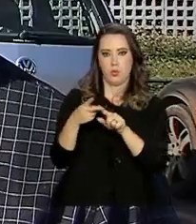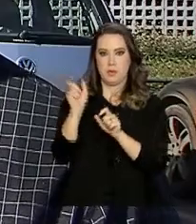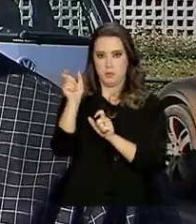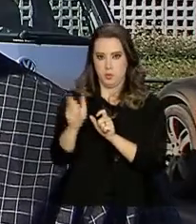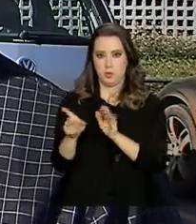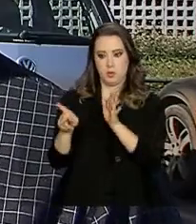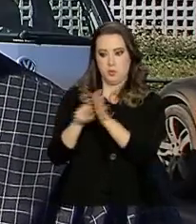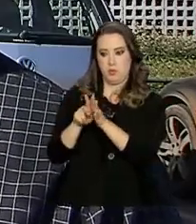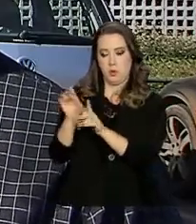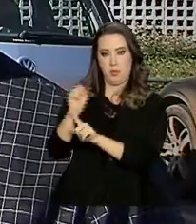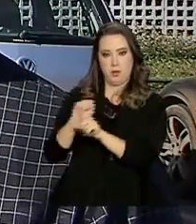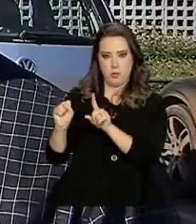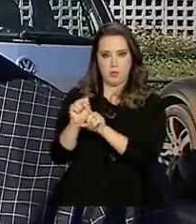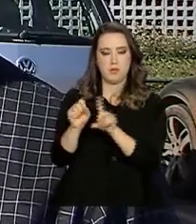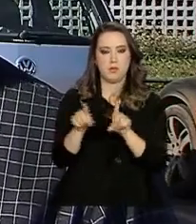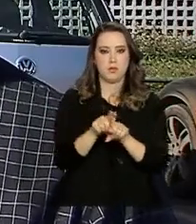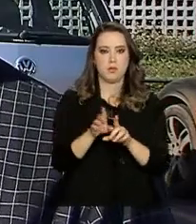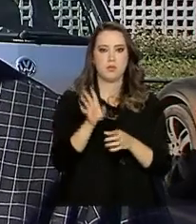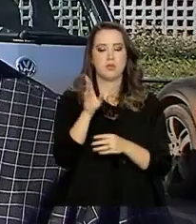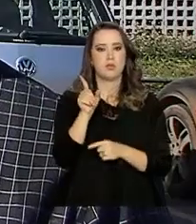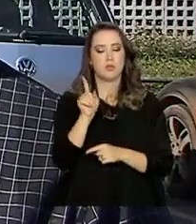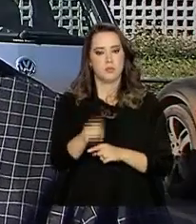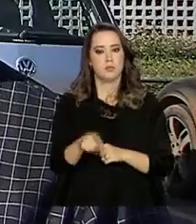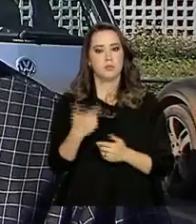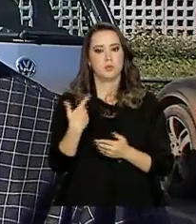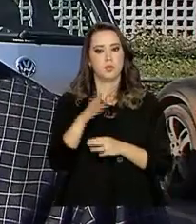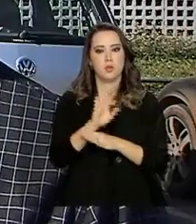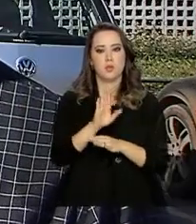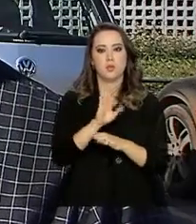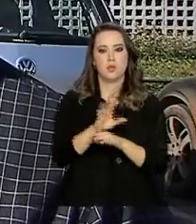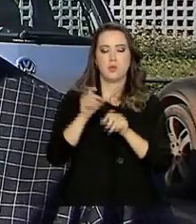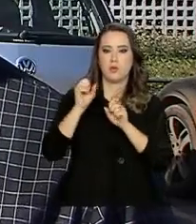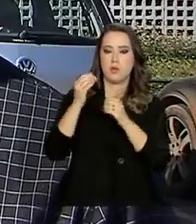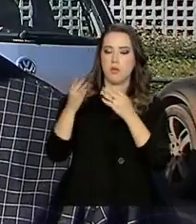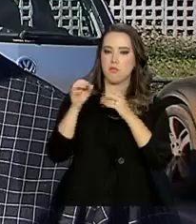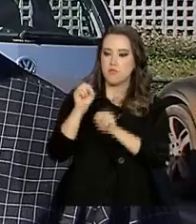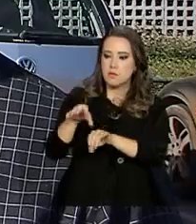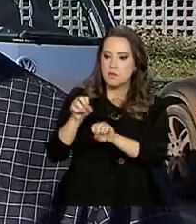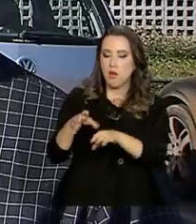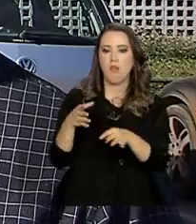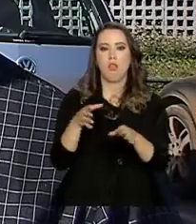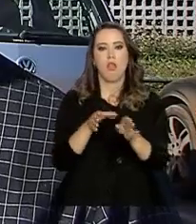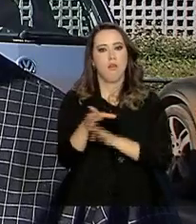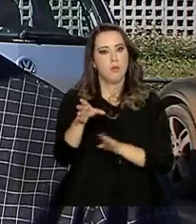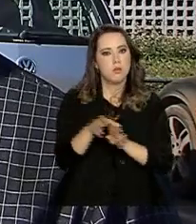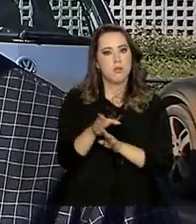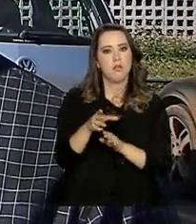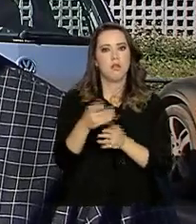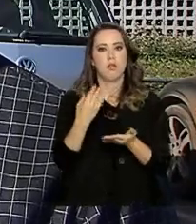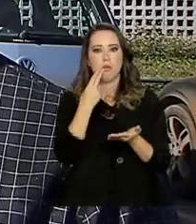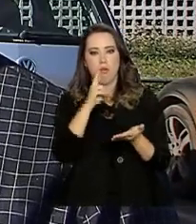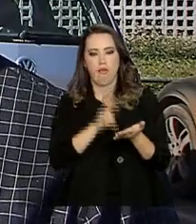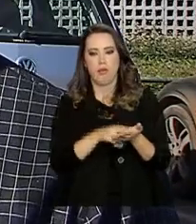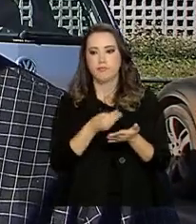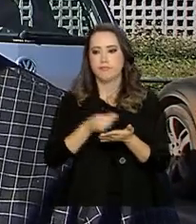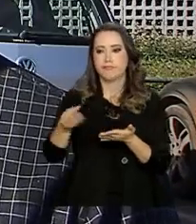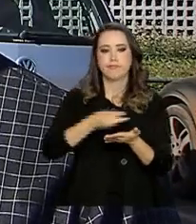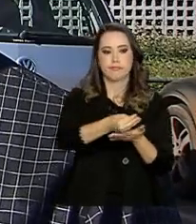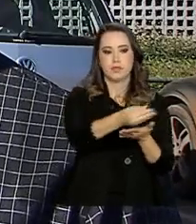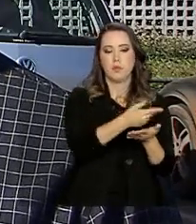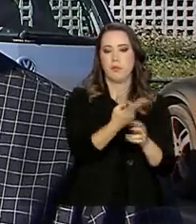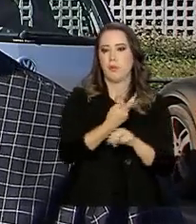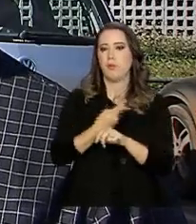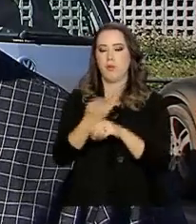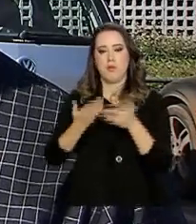e essa aqui pela presto é apoio e orientação a gente faz os encaminhamentos a gente é